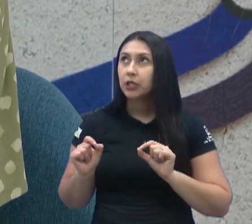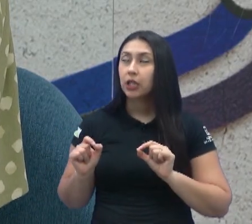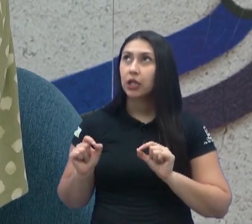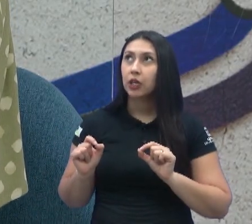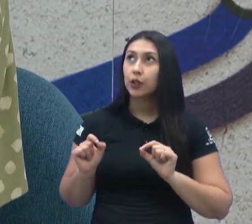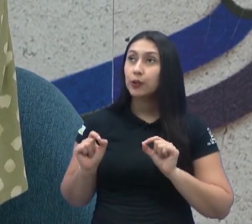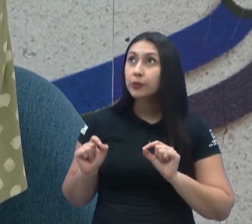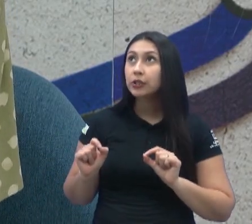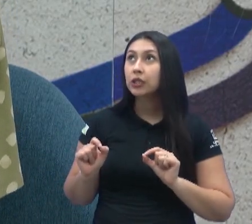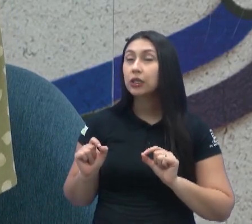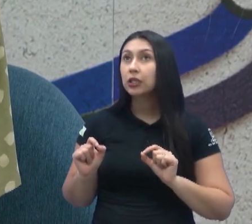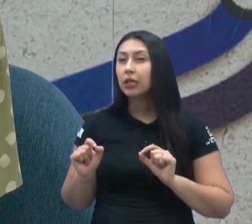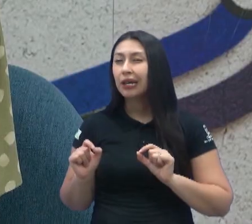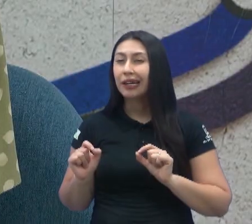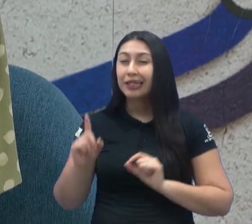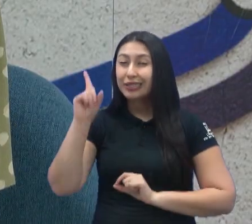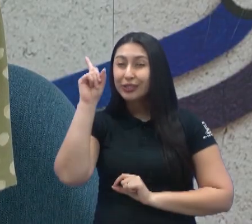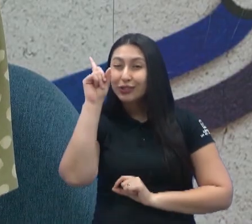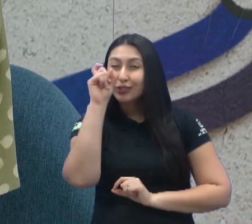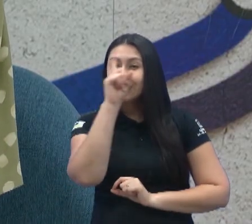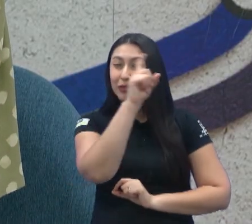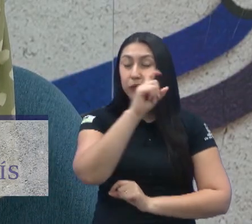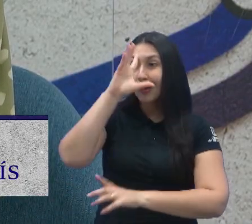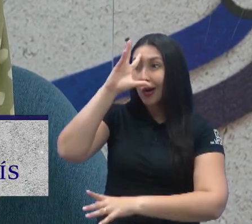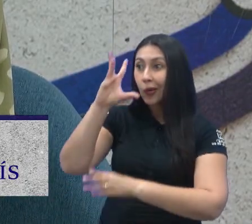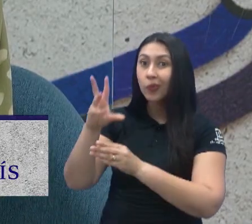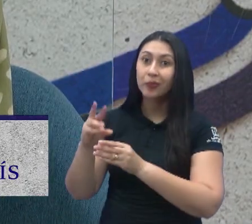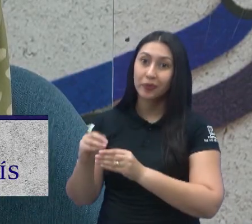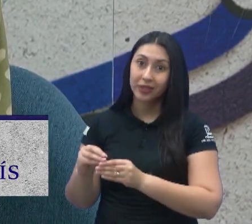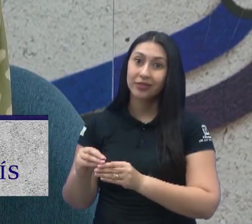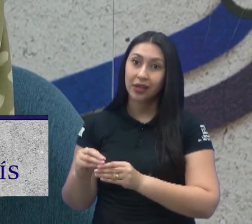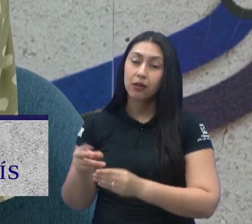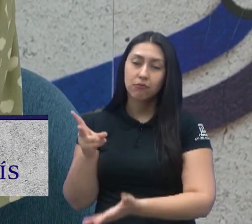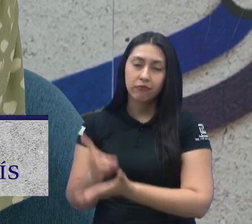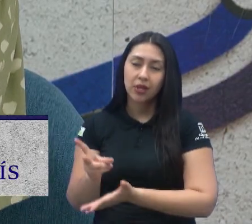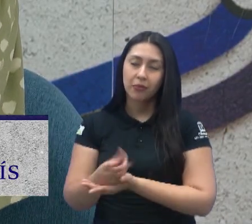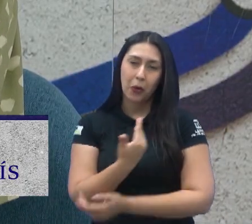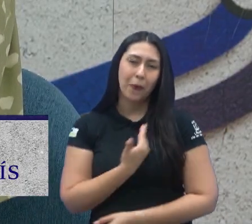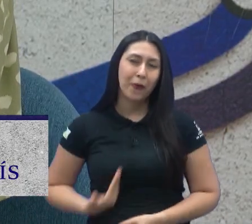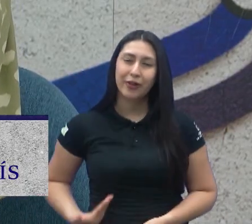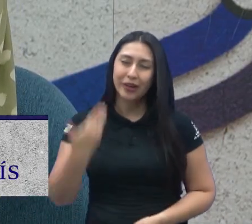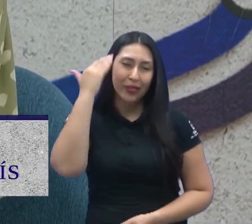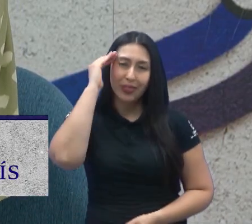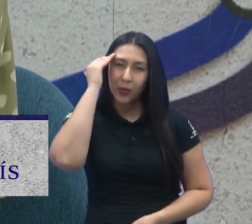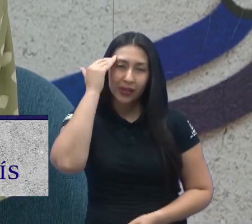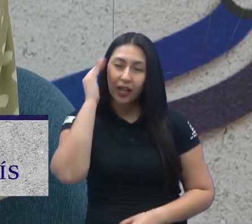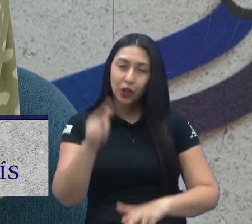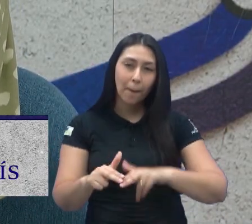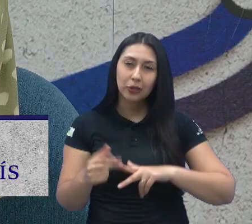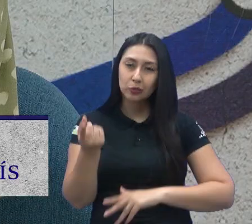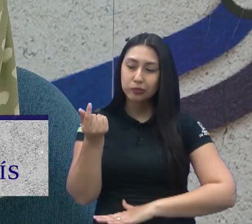serão essa dificuldade de compreensão até do poder público em fazer investimento nessa